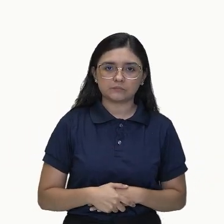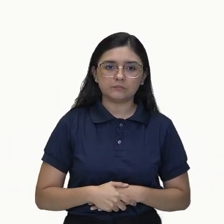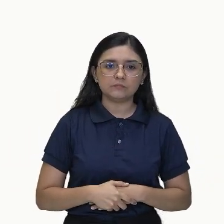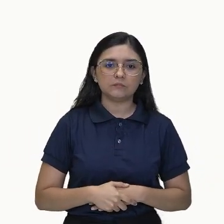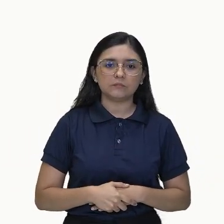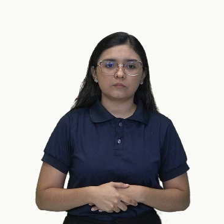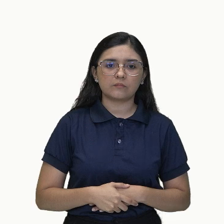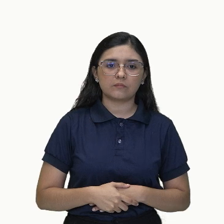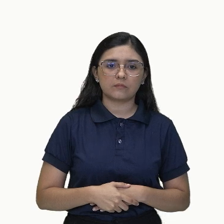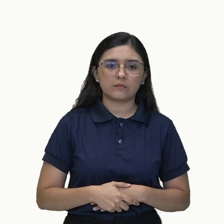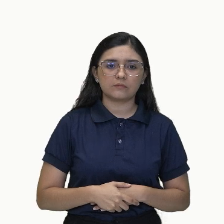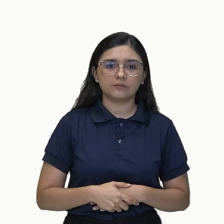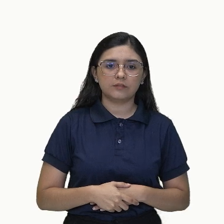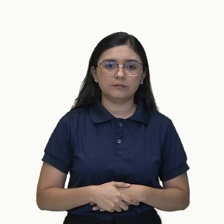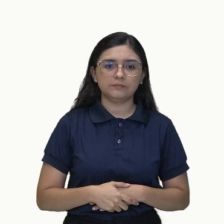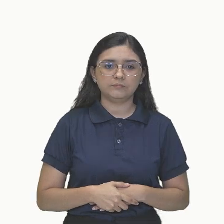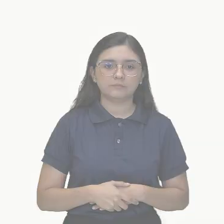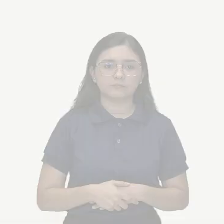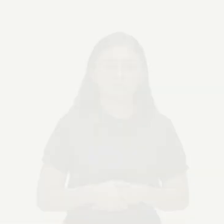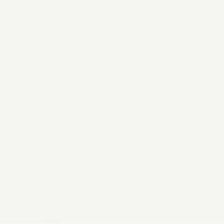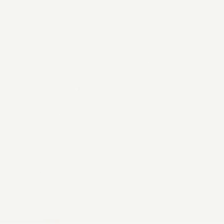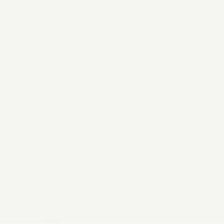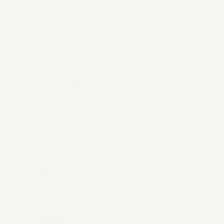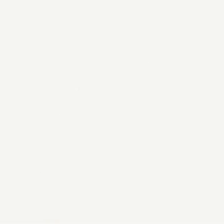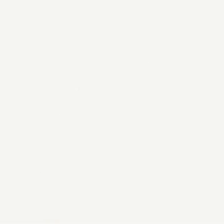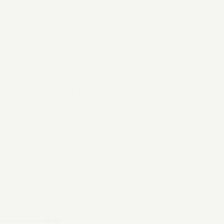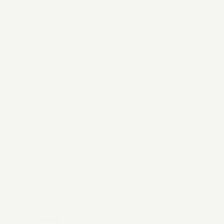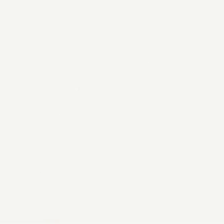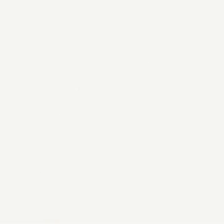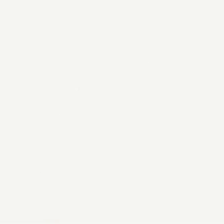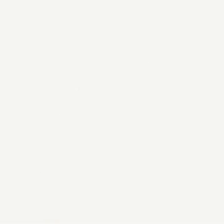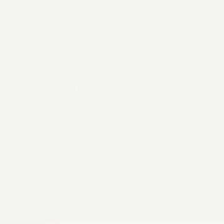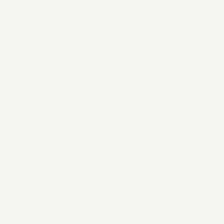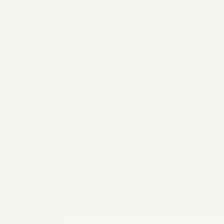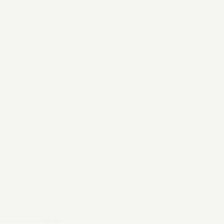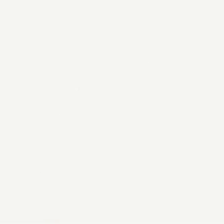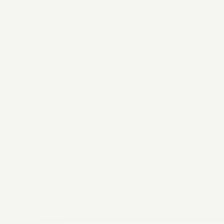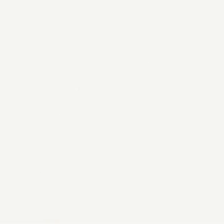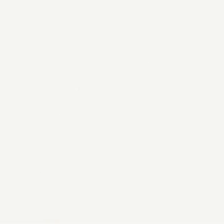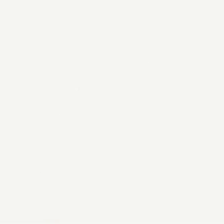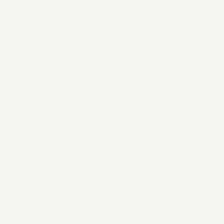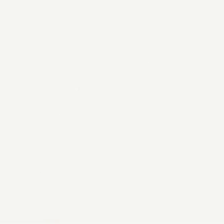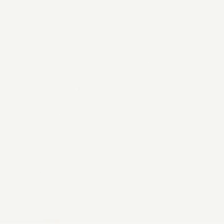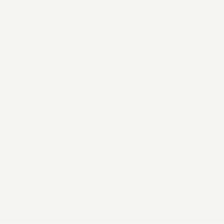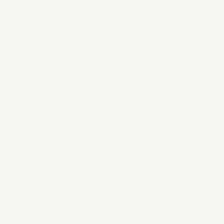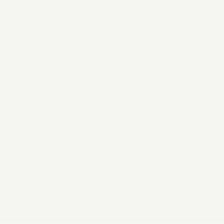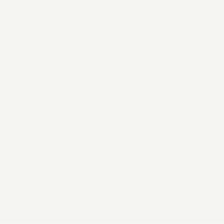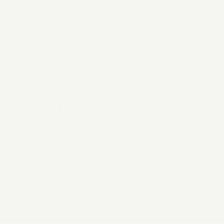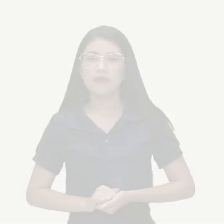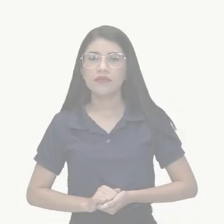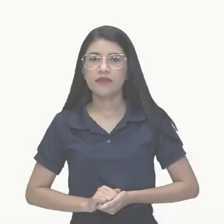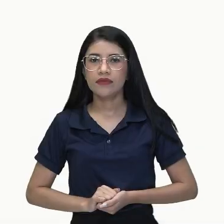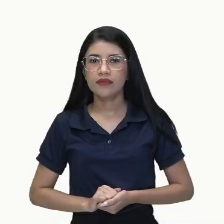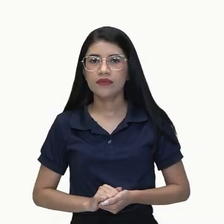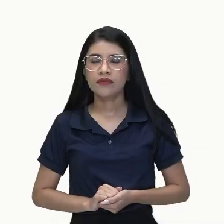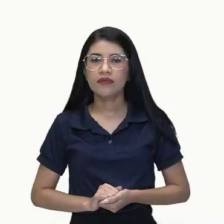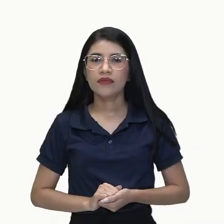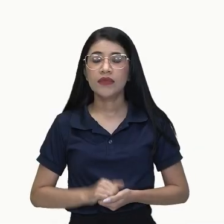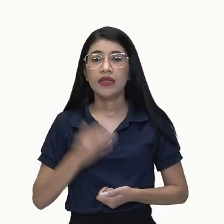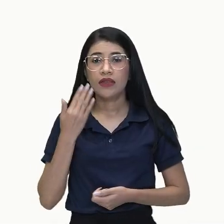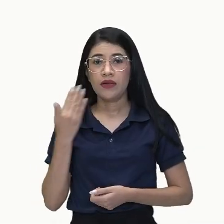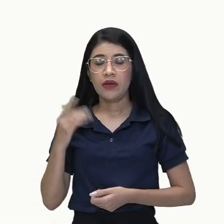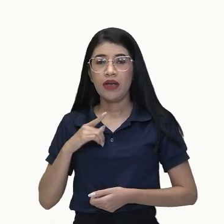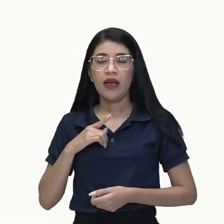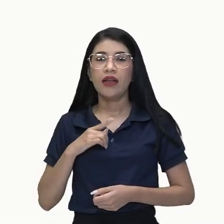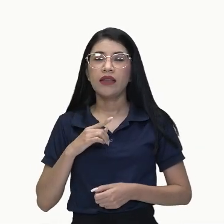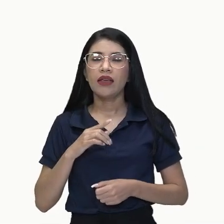Aí temos a resistência elétrica, sua unidade é o ohm e o